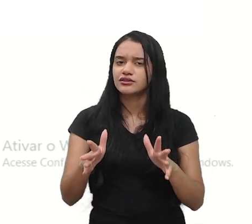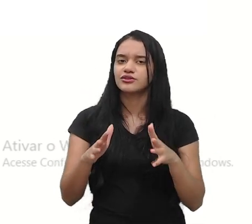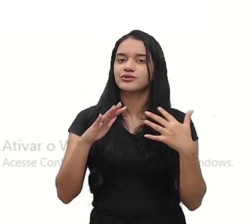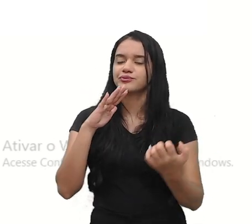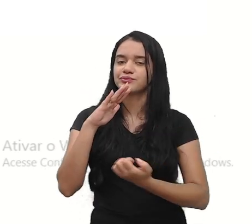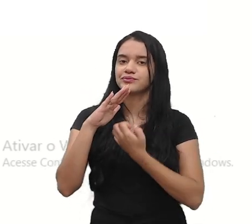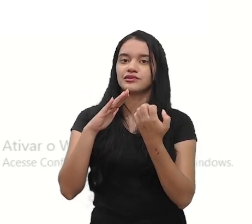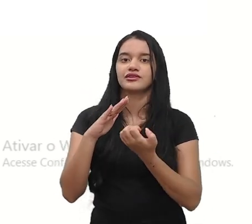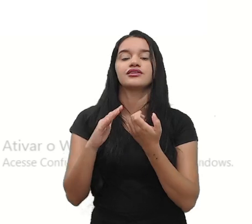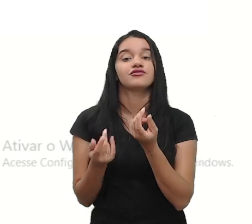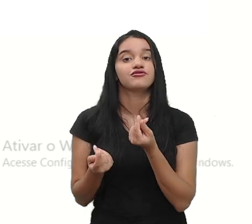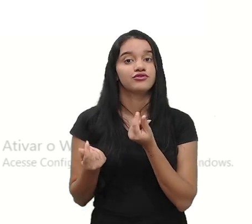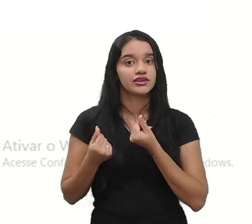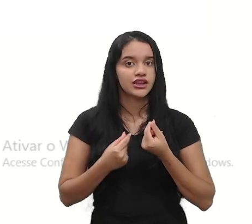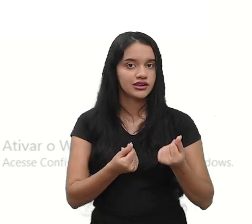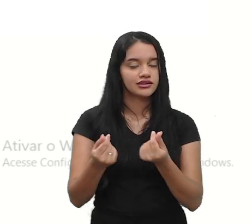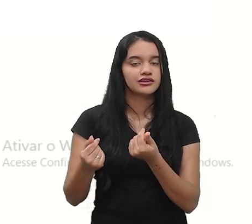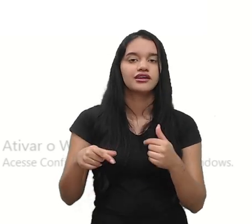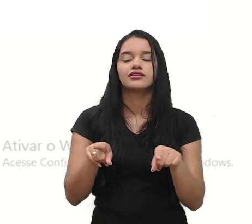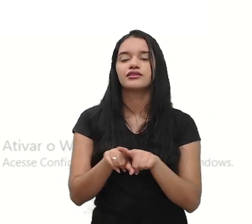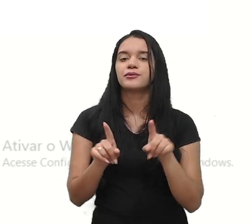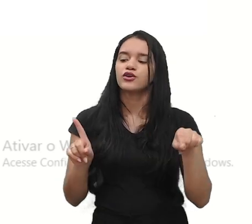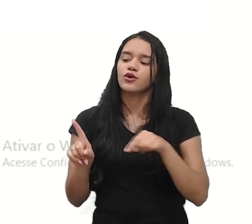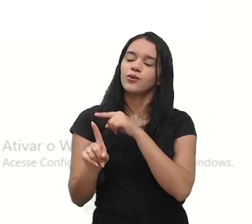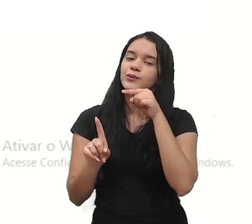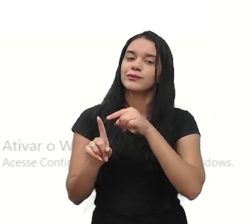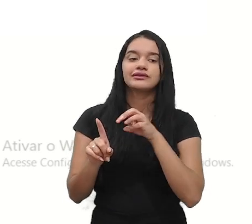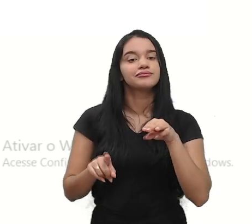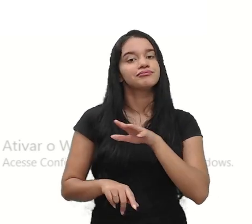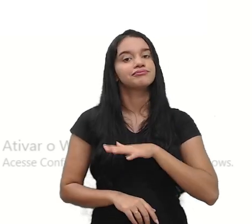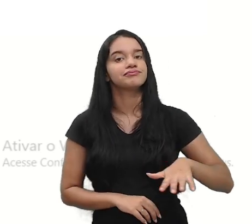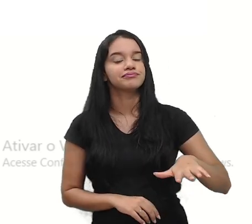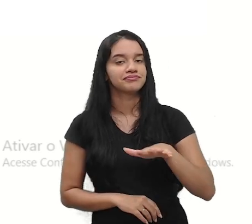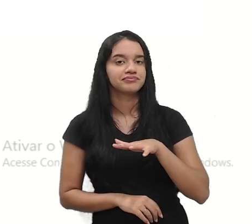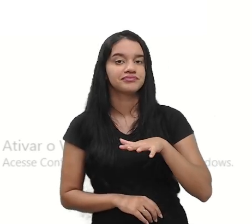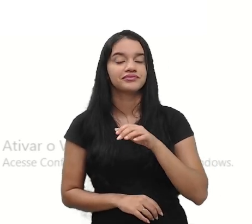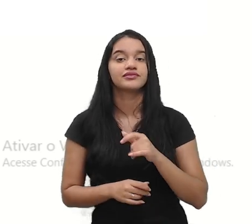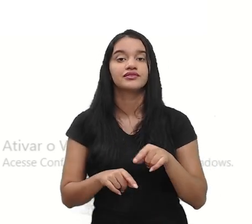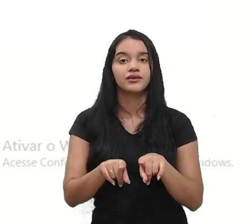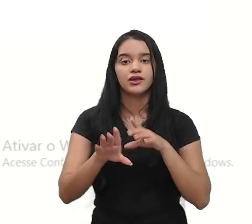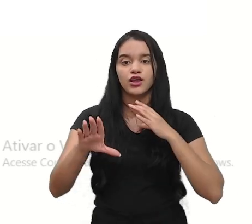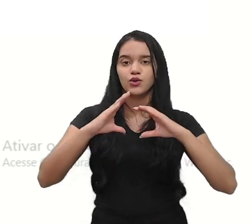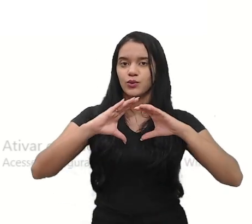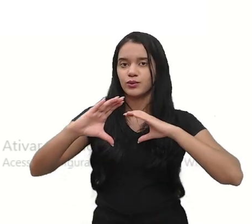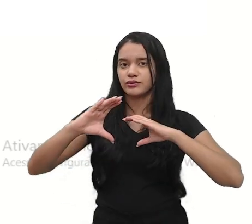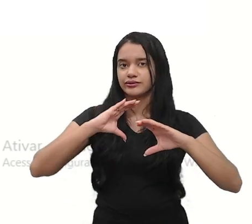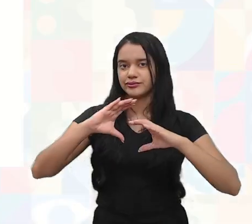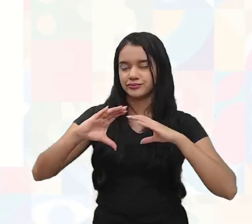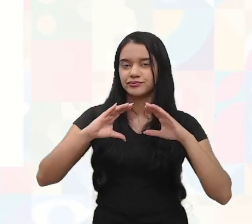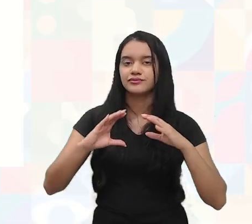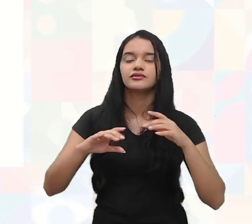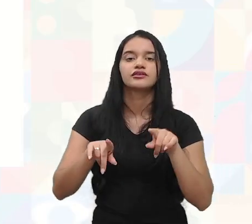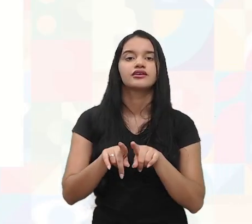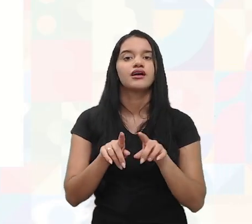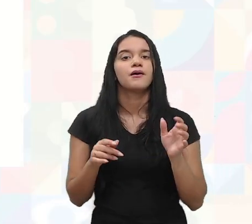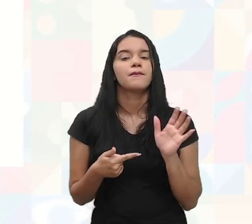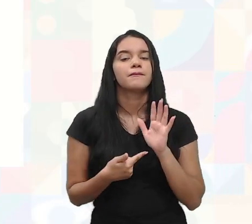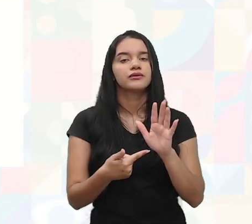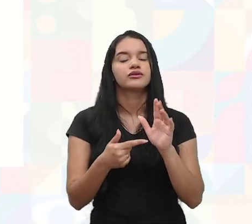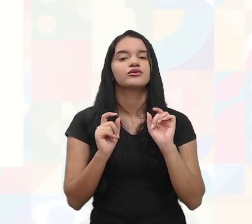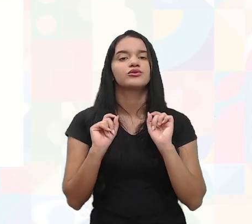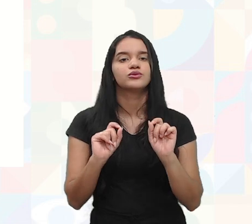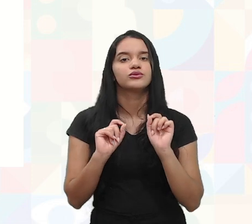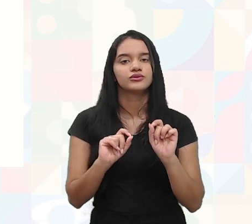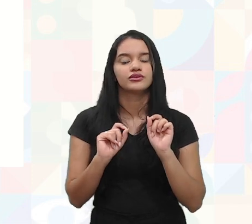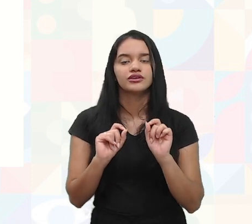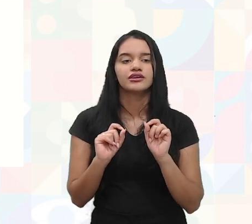empresariais e financeiras, estabelecendo objetivos mercadológicos e comunicacionais e transmitindo, por